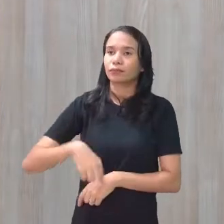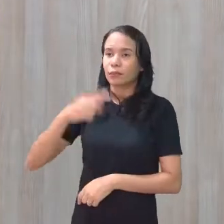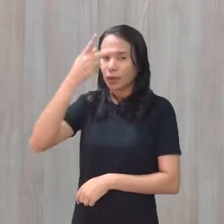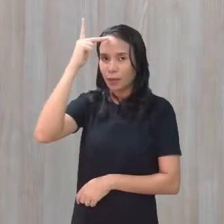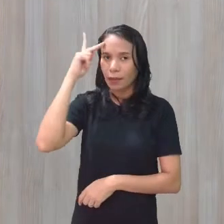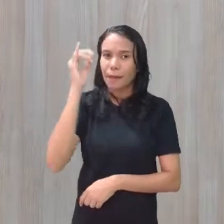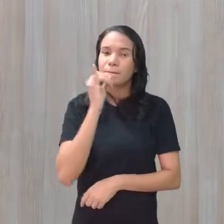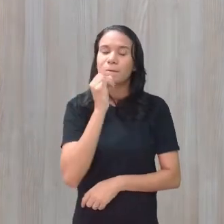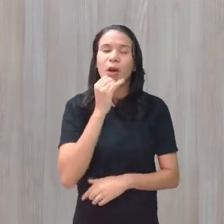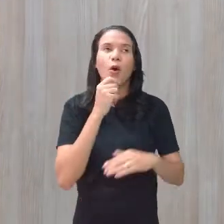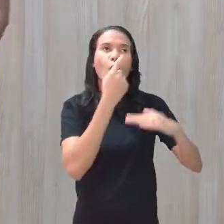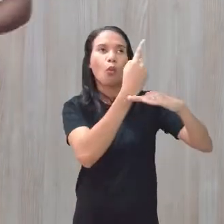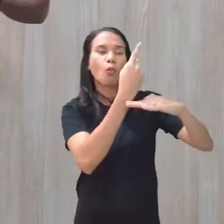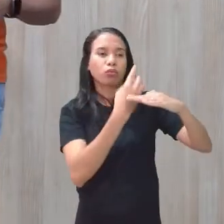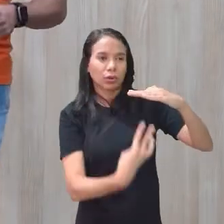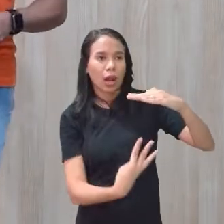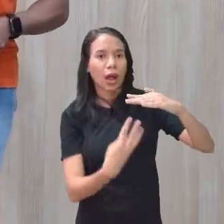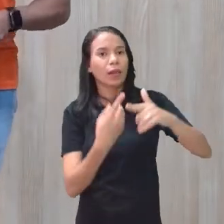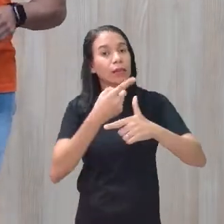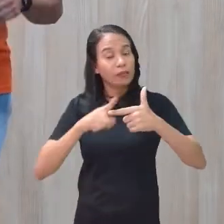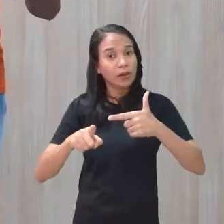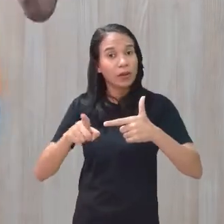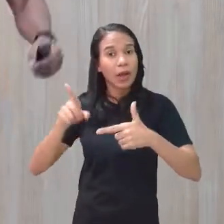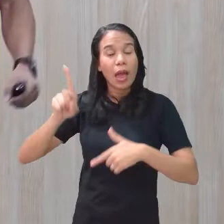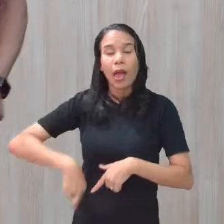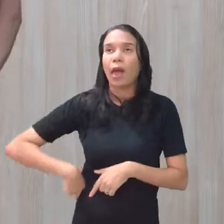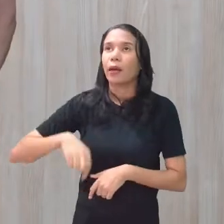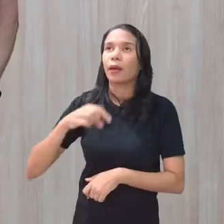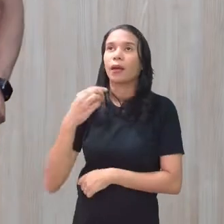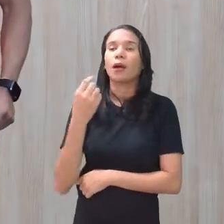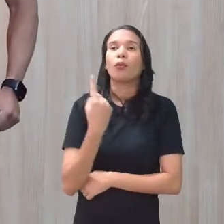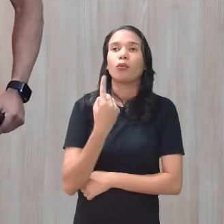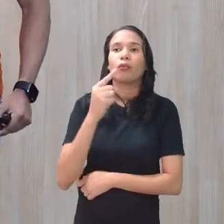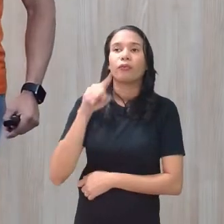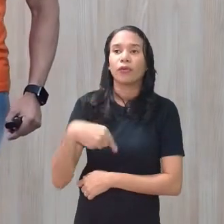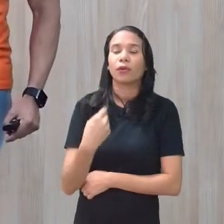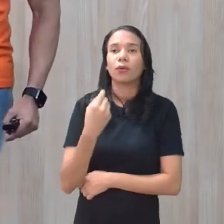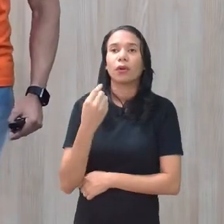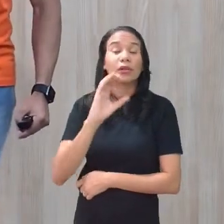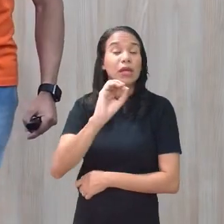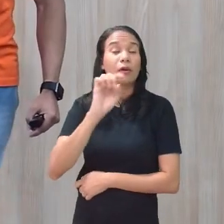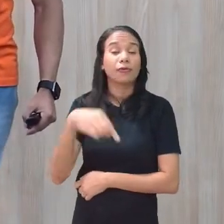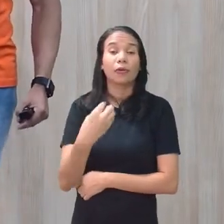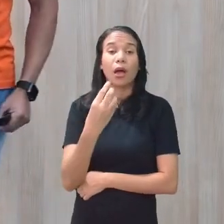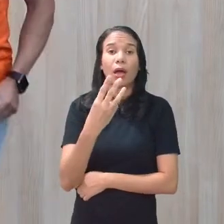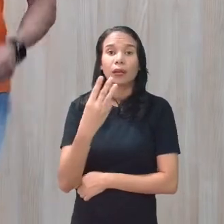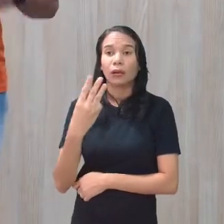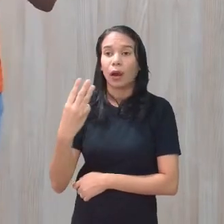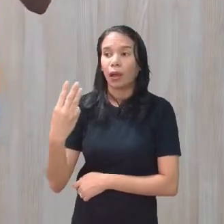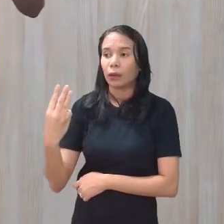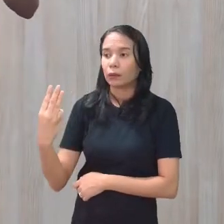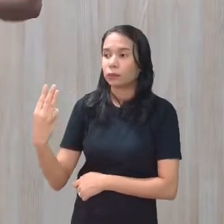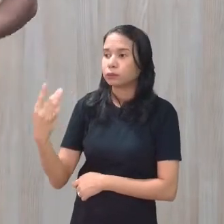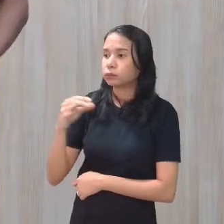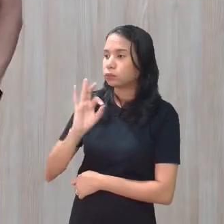o 1 por 3, você vai notar que infinitamente vai ficar o 3 daí depois da vírgula, tá? Então vai